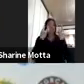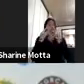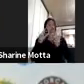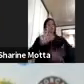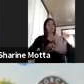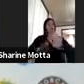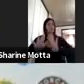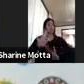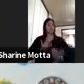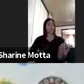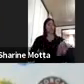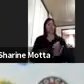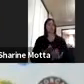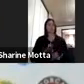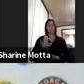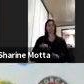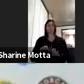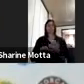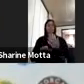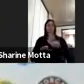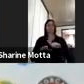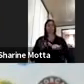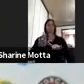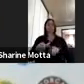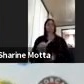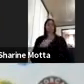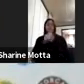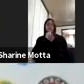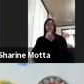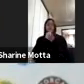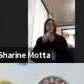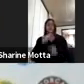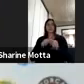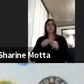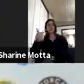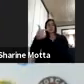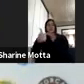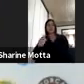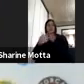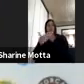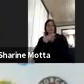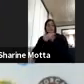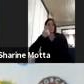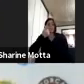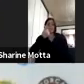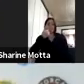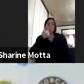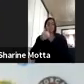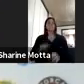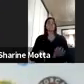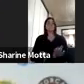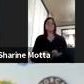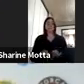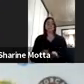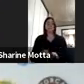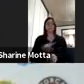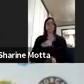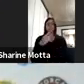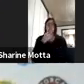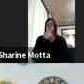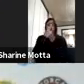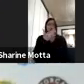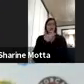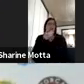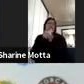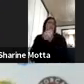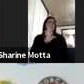porque é devagar que vão tirando direito hoje, outra amanhã, e a gente vai achando que é normal, que tudo bem,